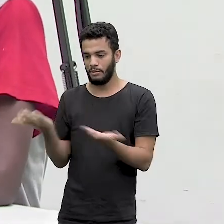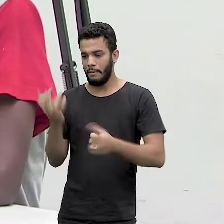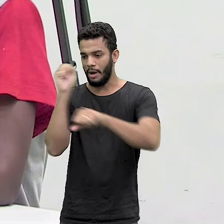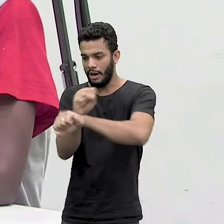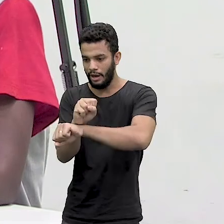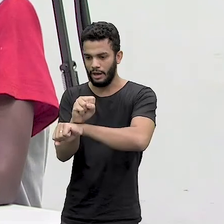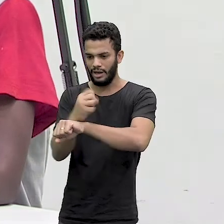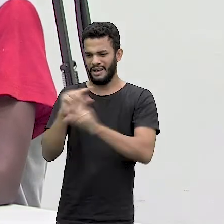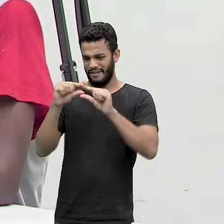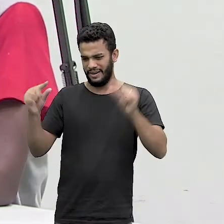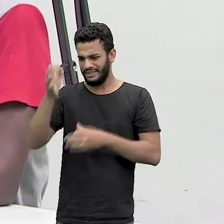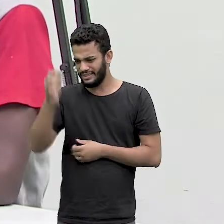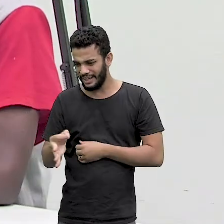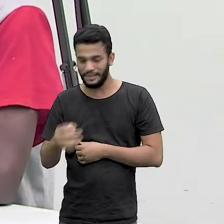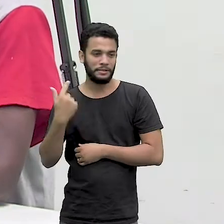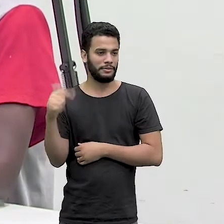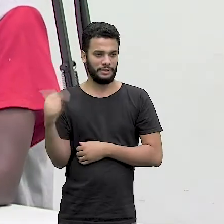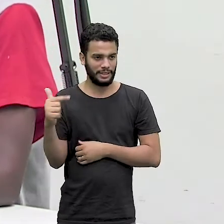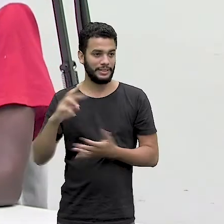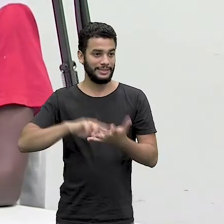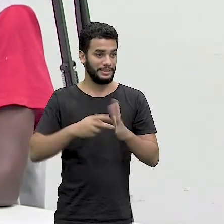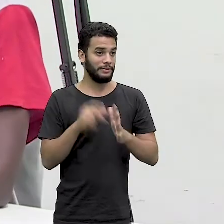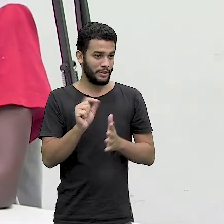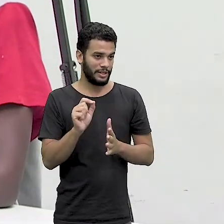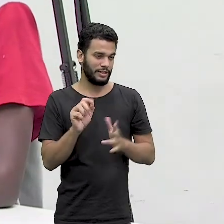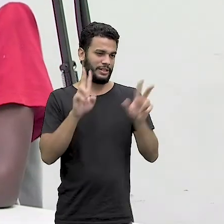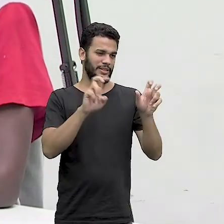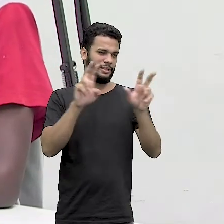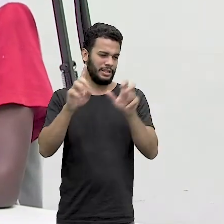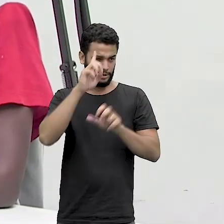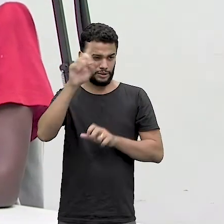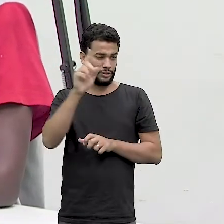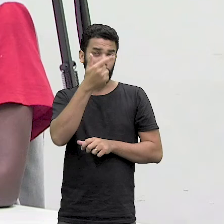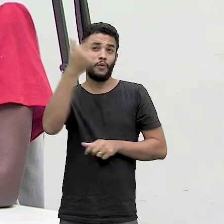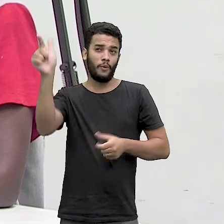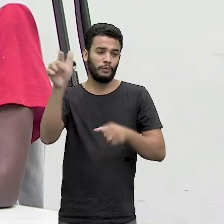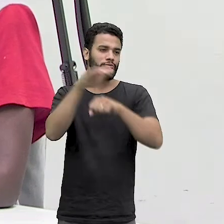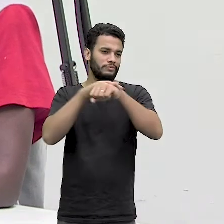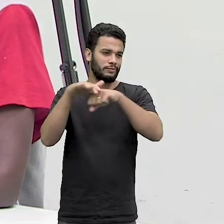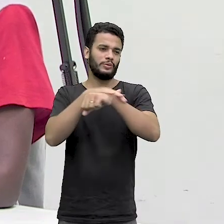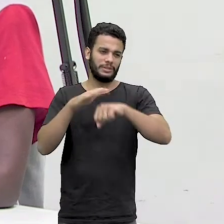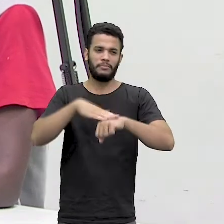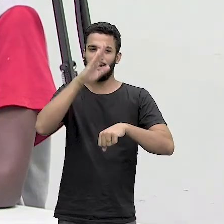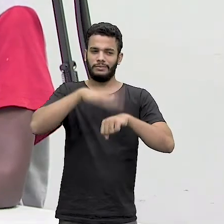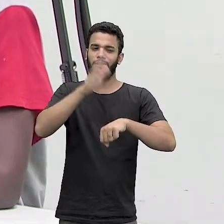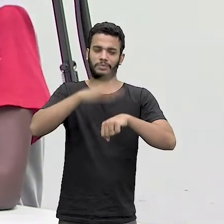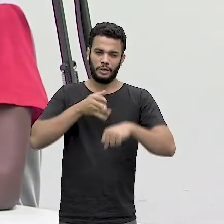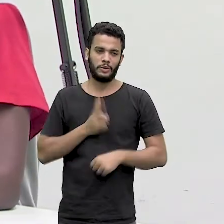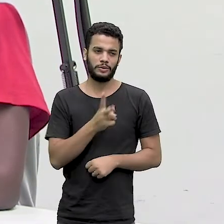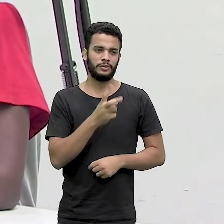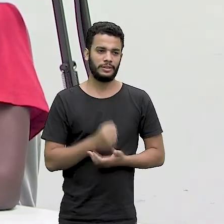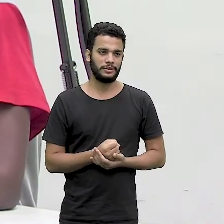tem receita. Não tem receita. Então, assim, deixou a gente assim, com a pulga atrás da orelha para um próximo SMEDPod, né, Rian?